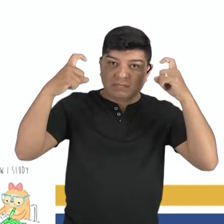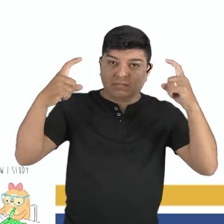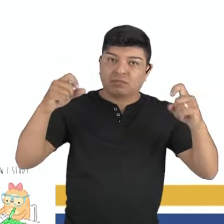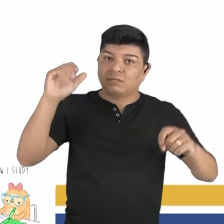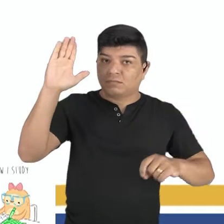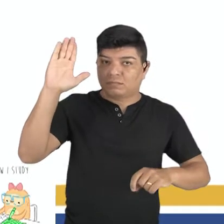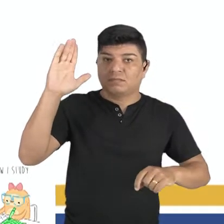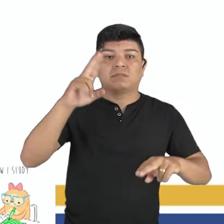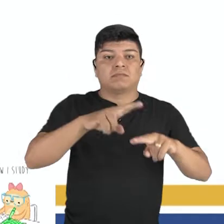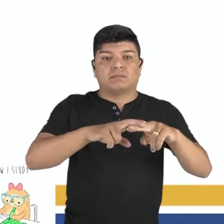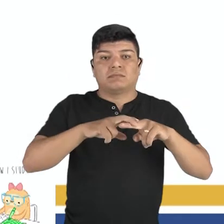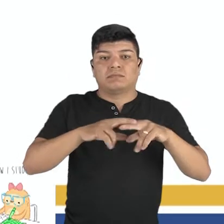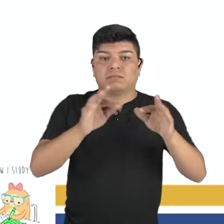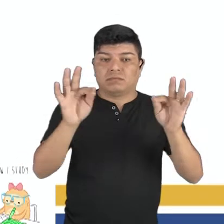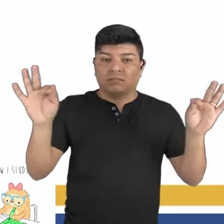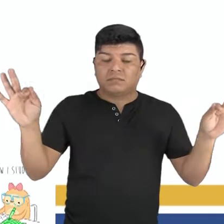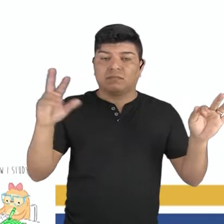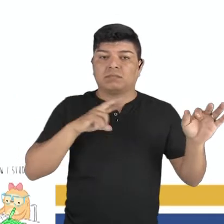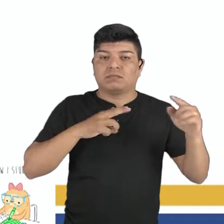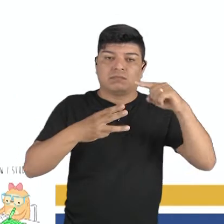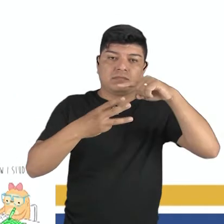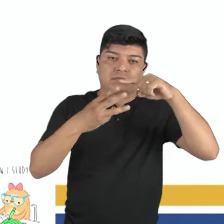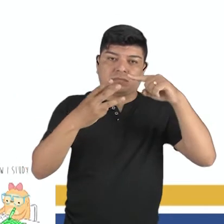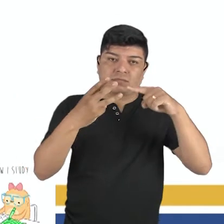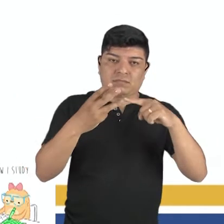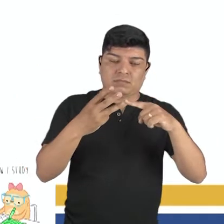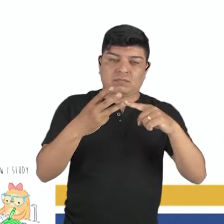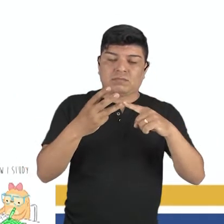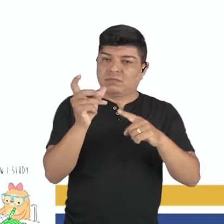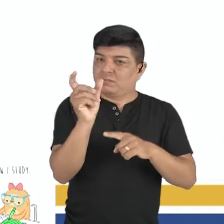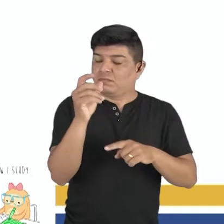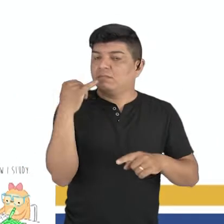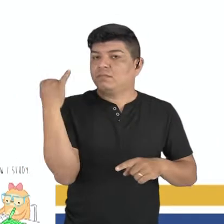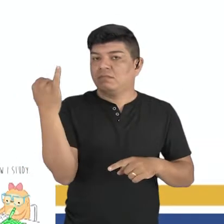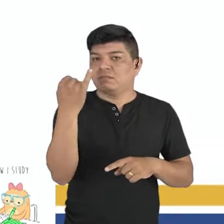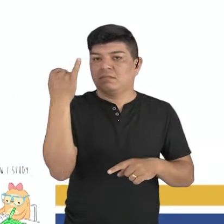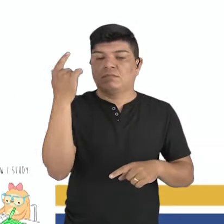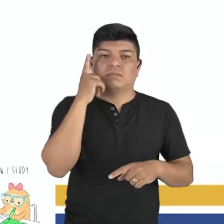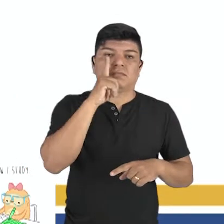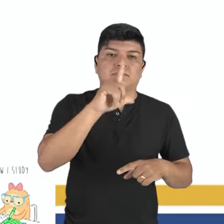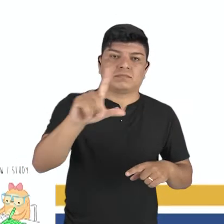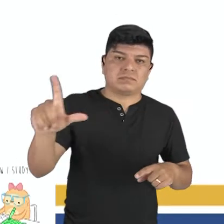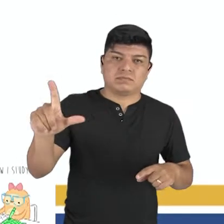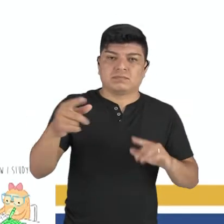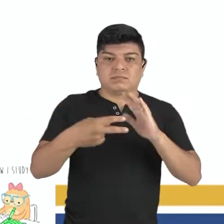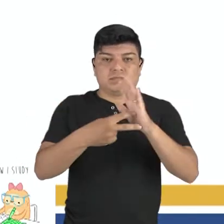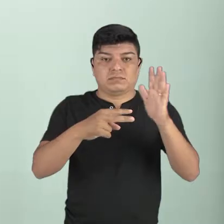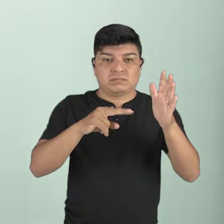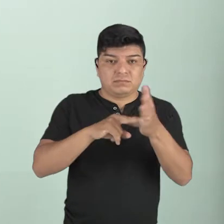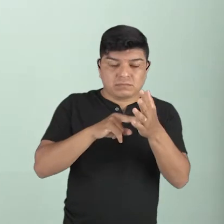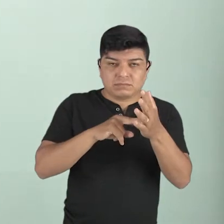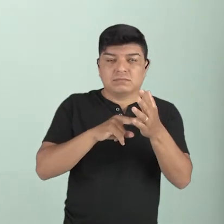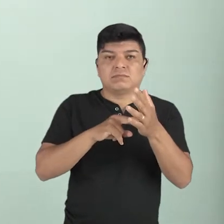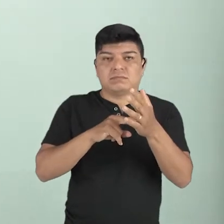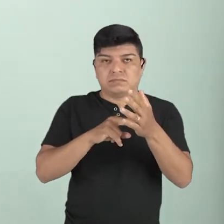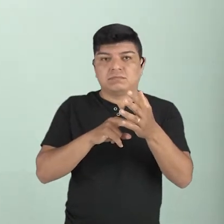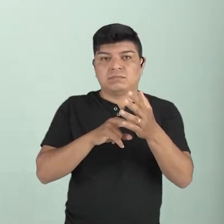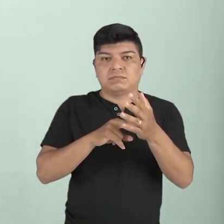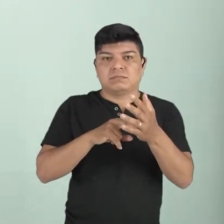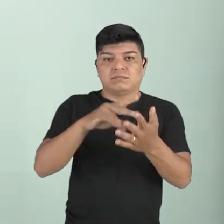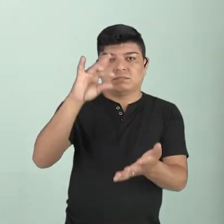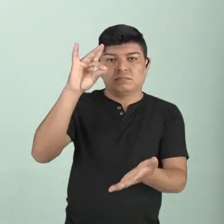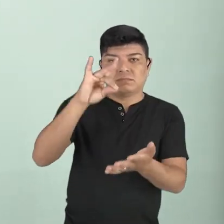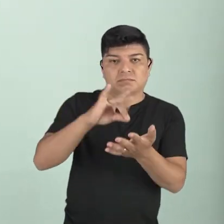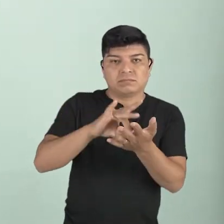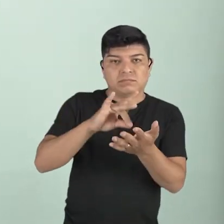Então, dentro dessa frase, eu tenho 3 palavras-chave que conseguem sintetizar o